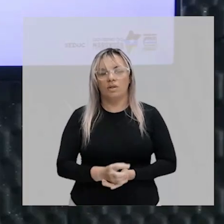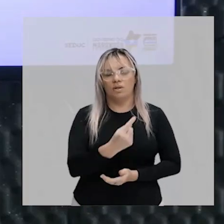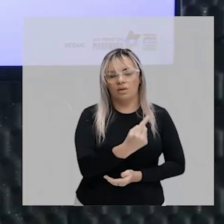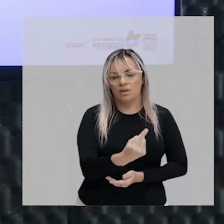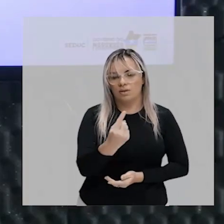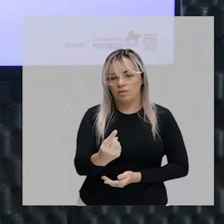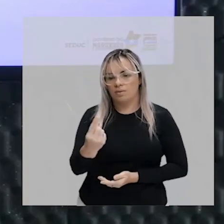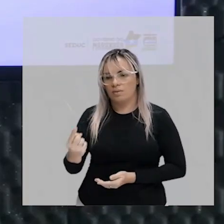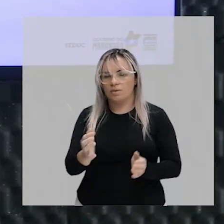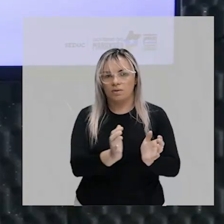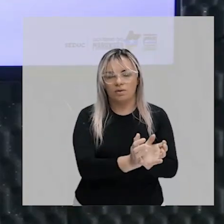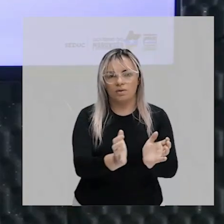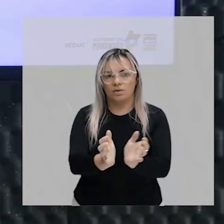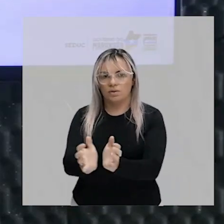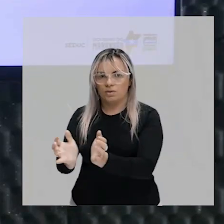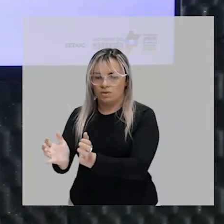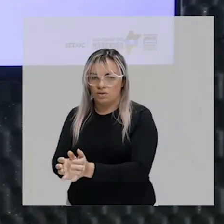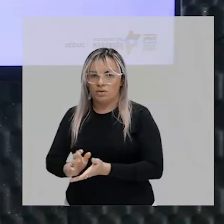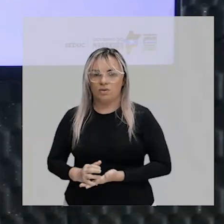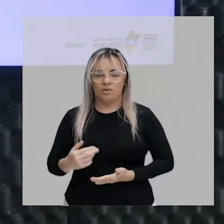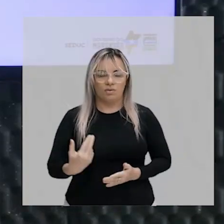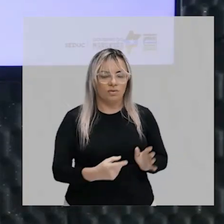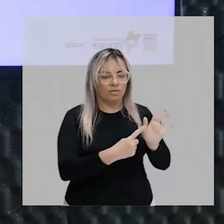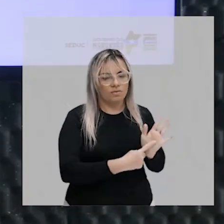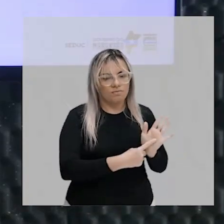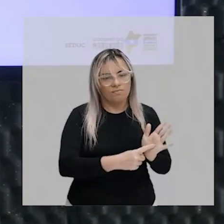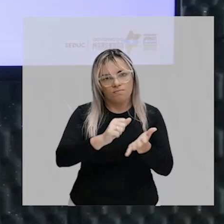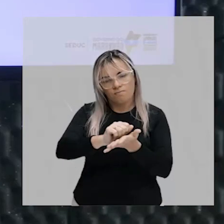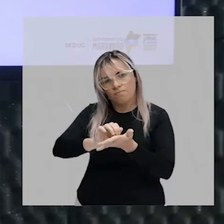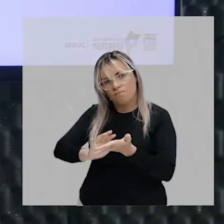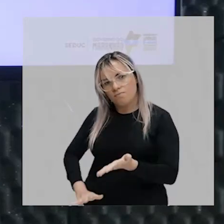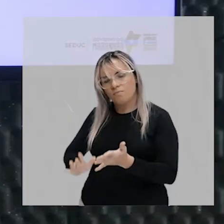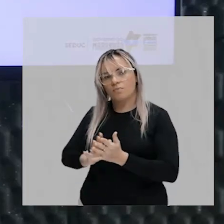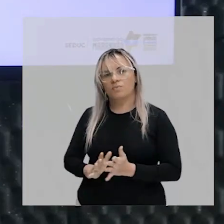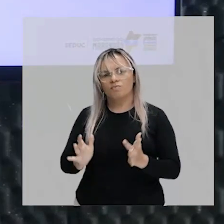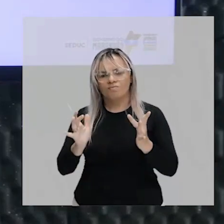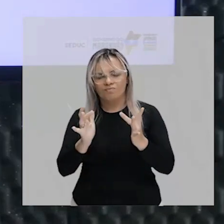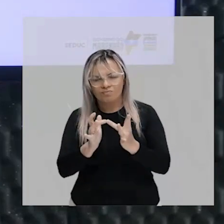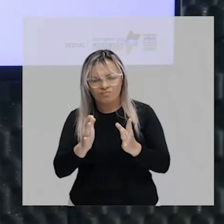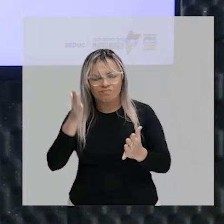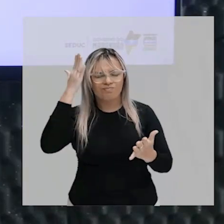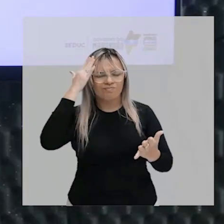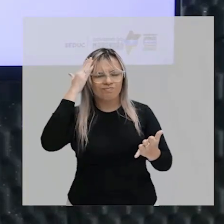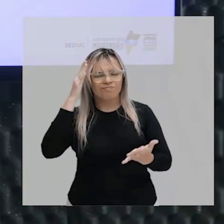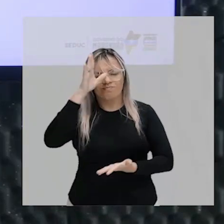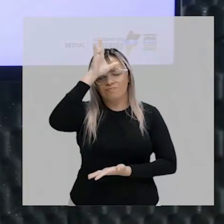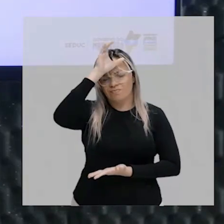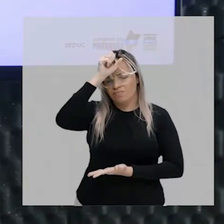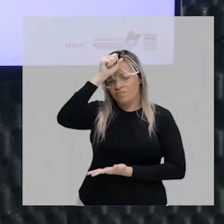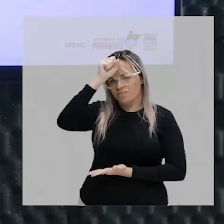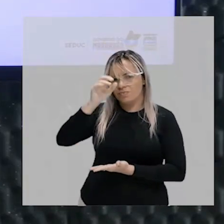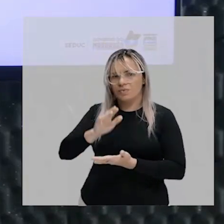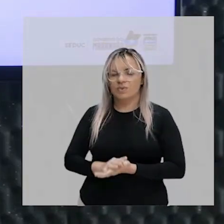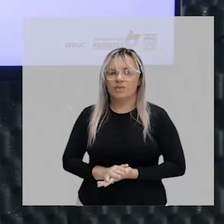vamos né já apresentando para vocês alguns exercícios para você já ter um contato né já compreender ver e